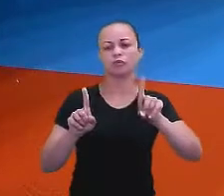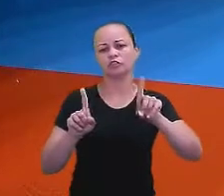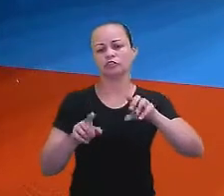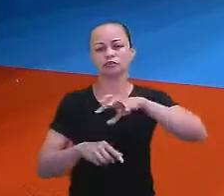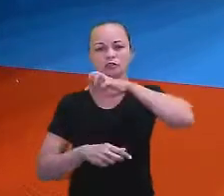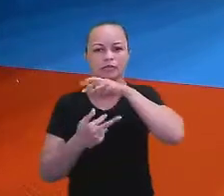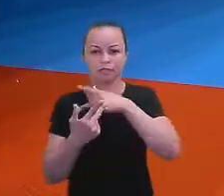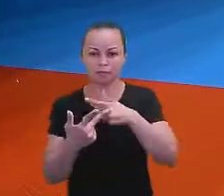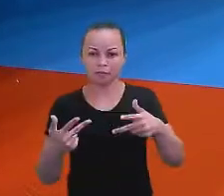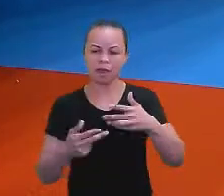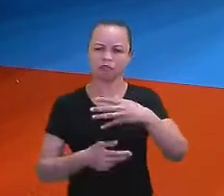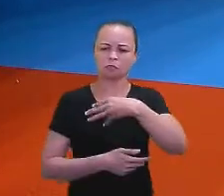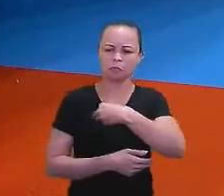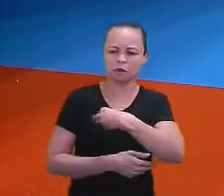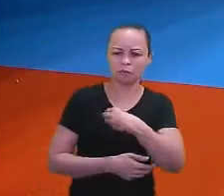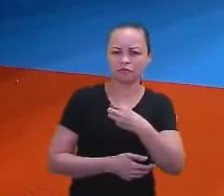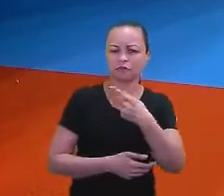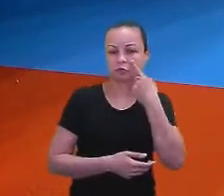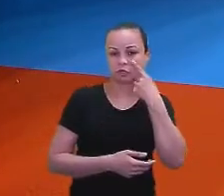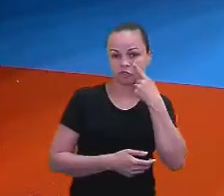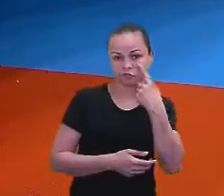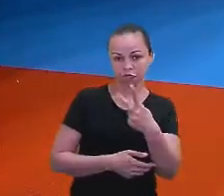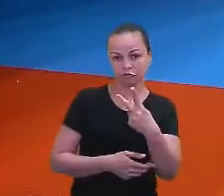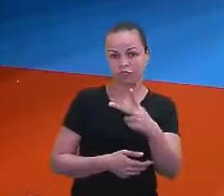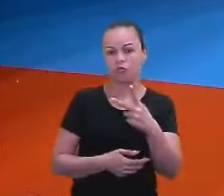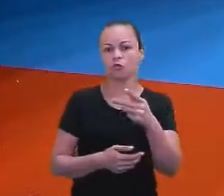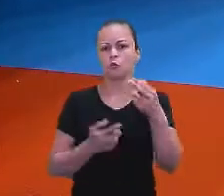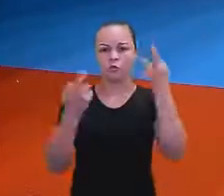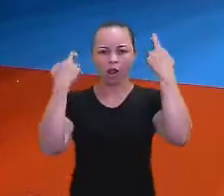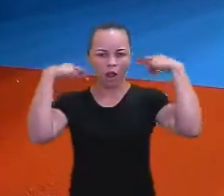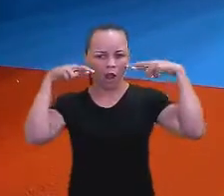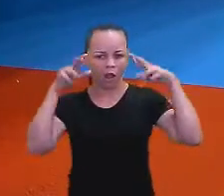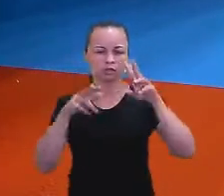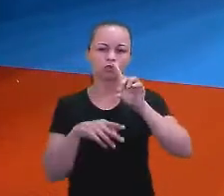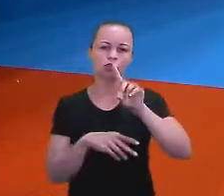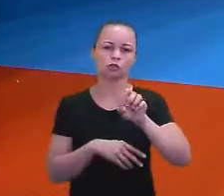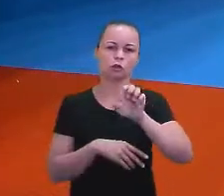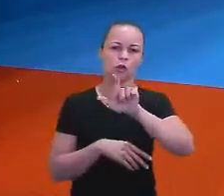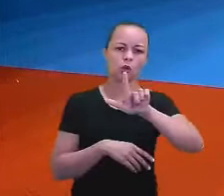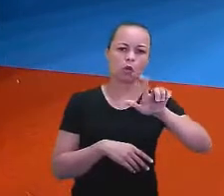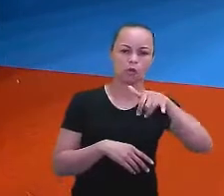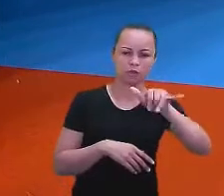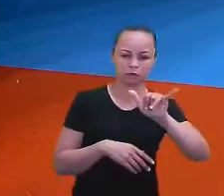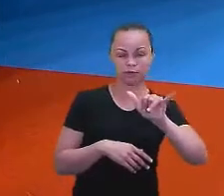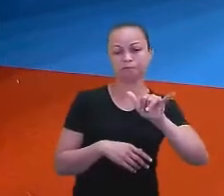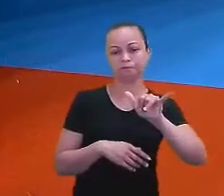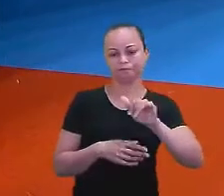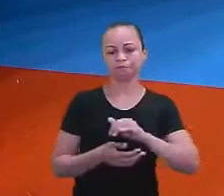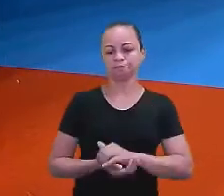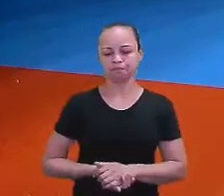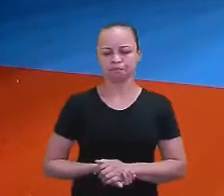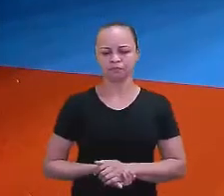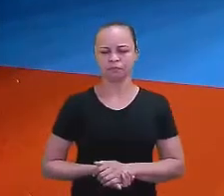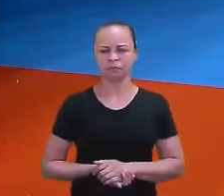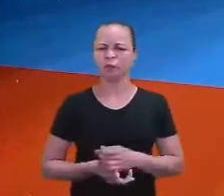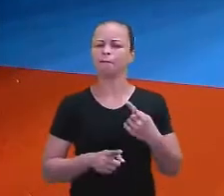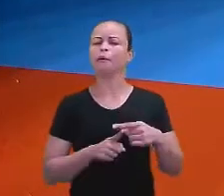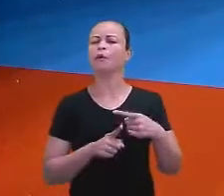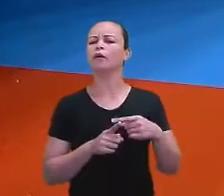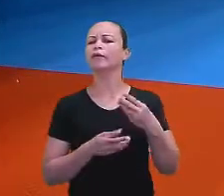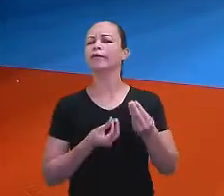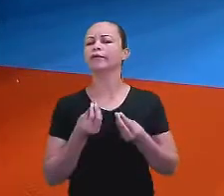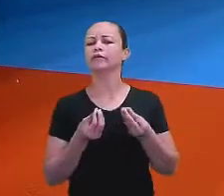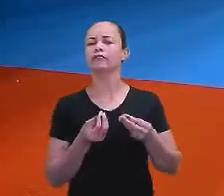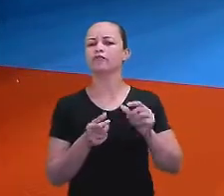animais mamíferos, como a gente viu a Dolly, e já faz, se a gente considerar the long time, por que não fazer